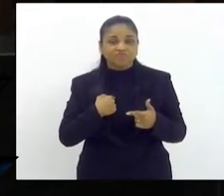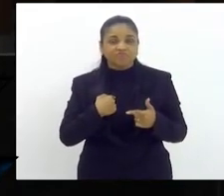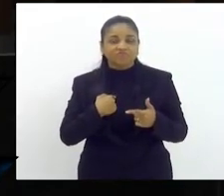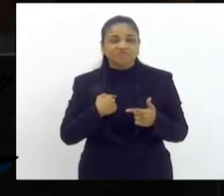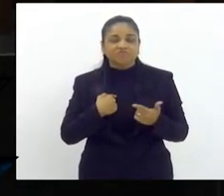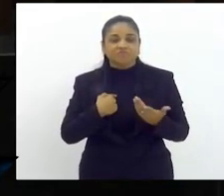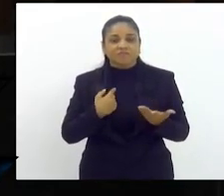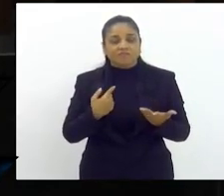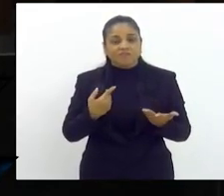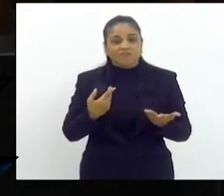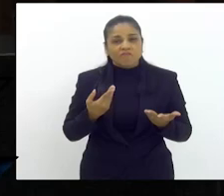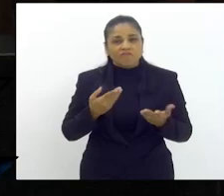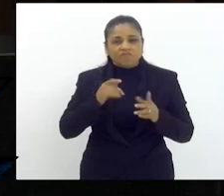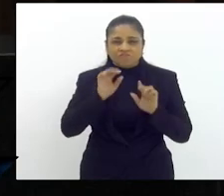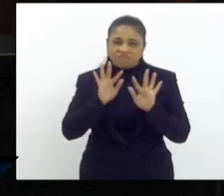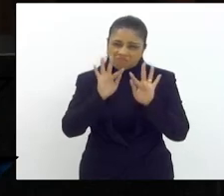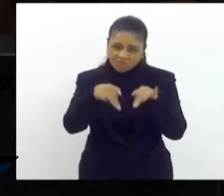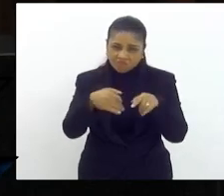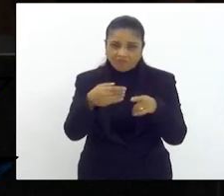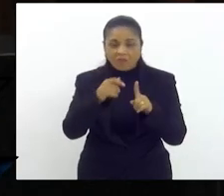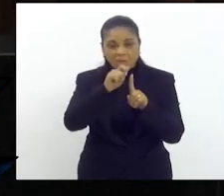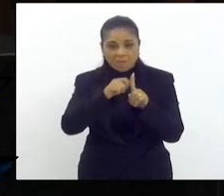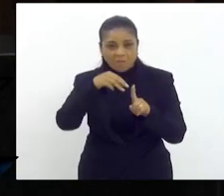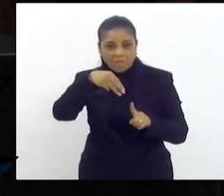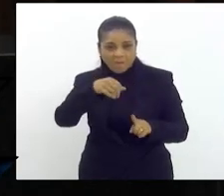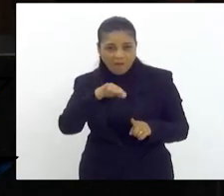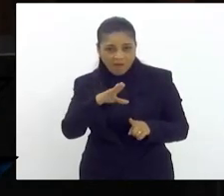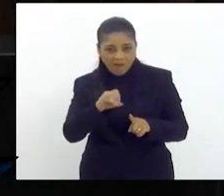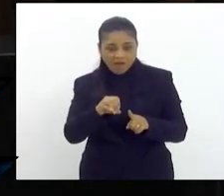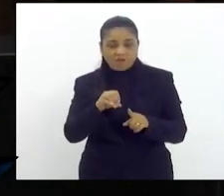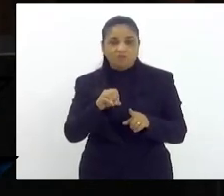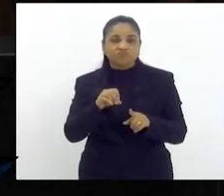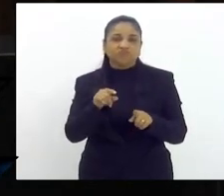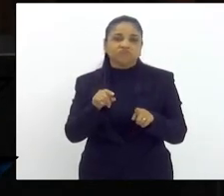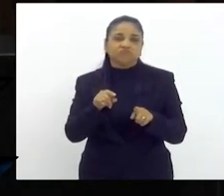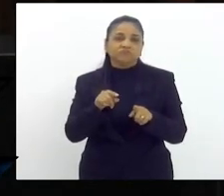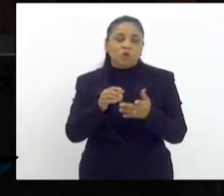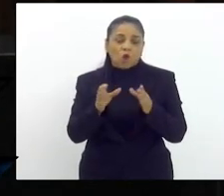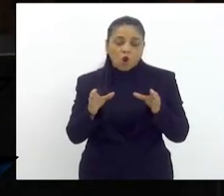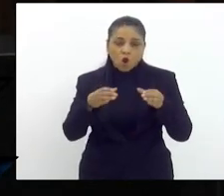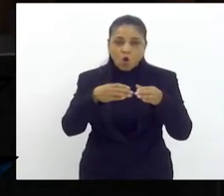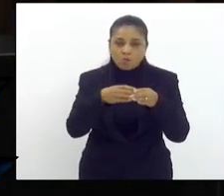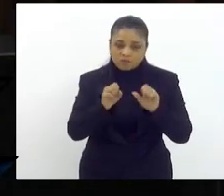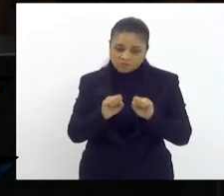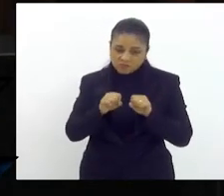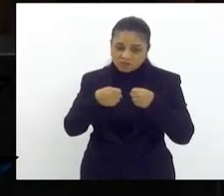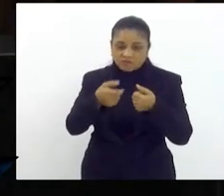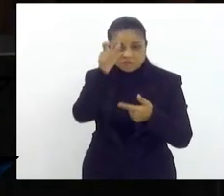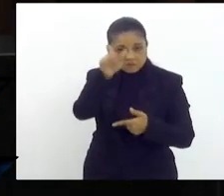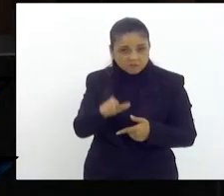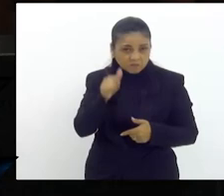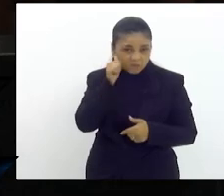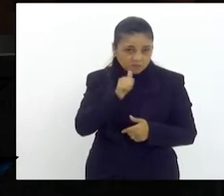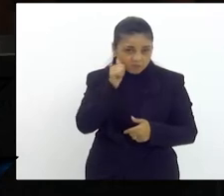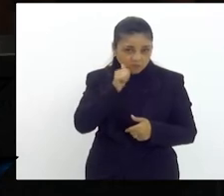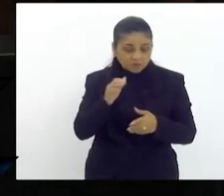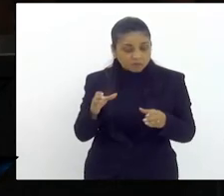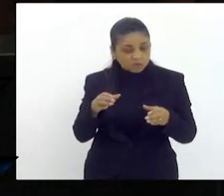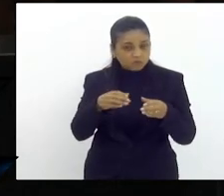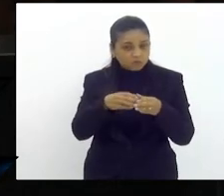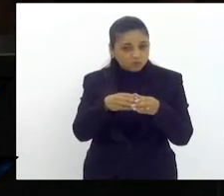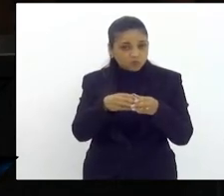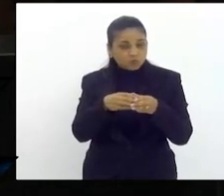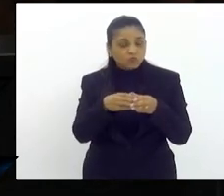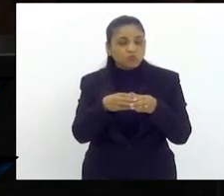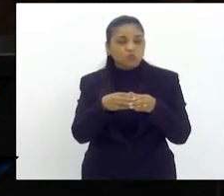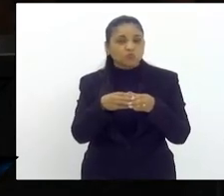aí o mês de maio realizaremos a partir da comissão de defesa dos direitos da mulher em conjunto com